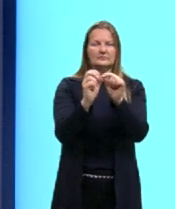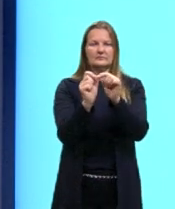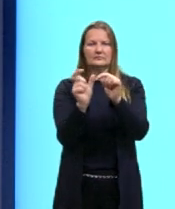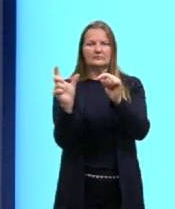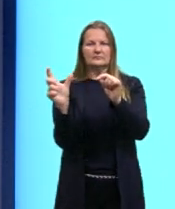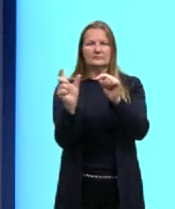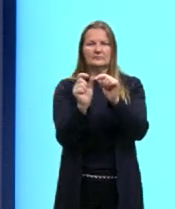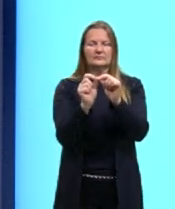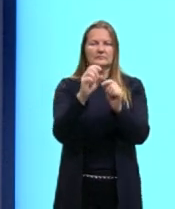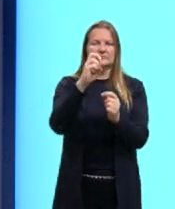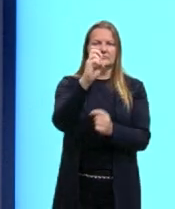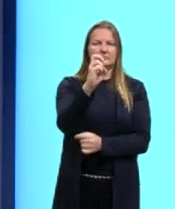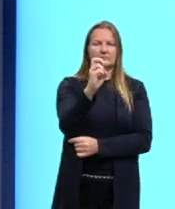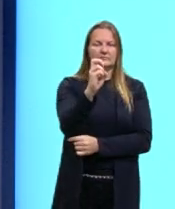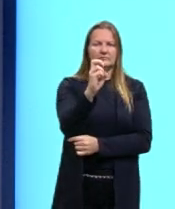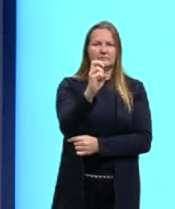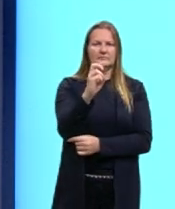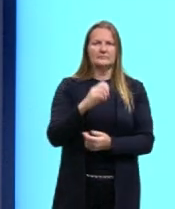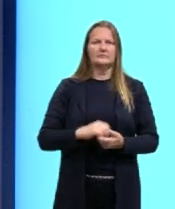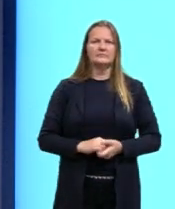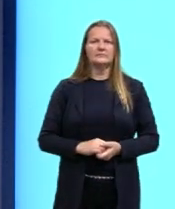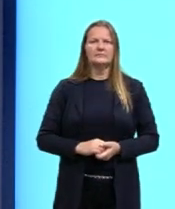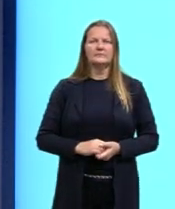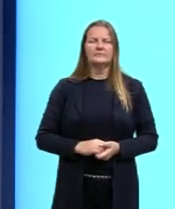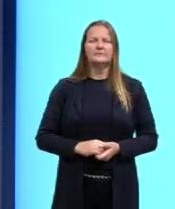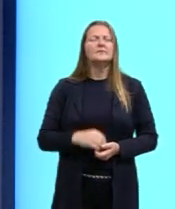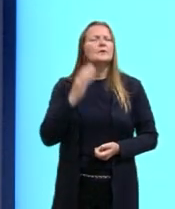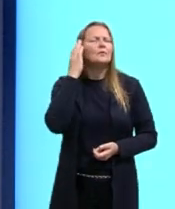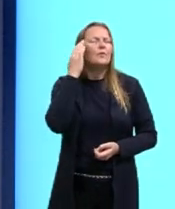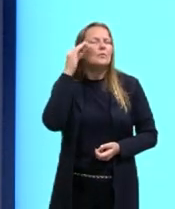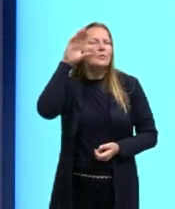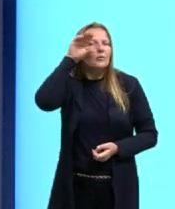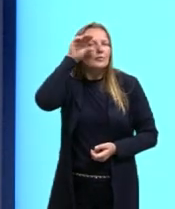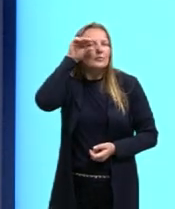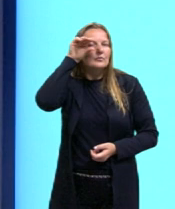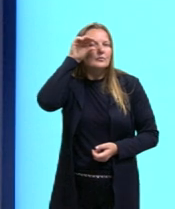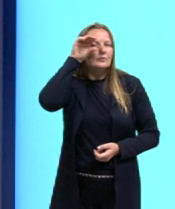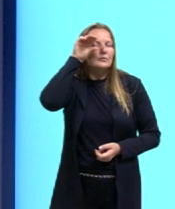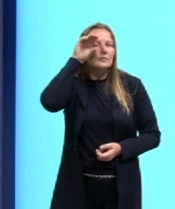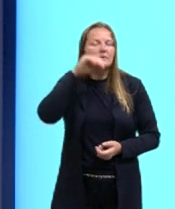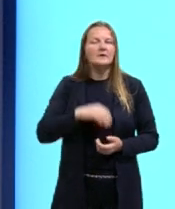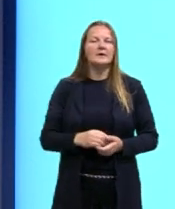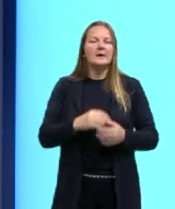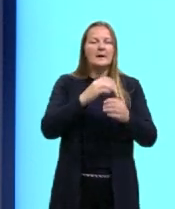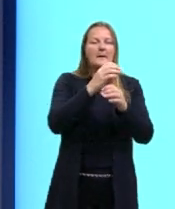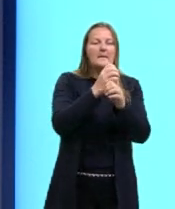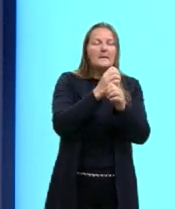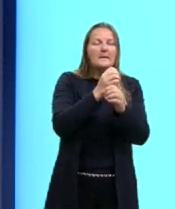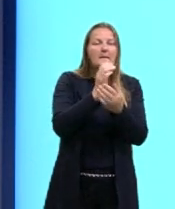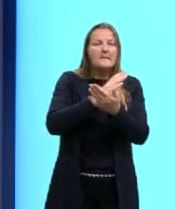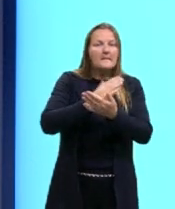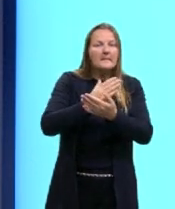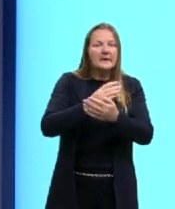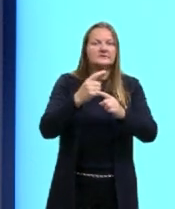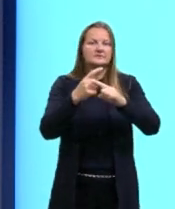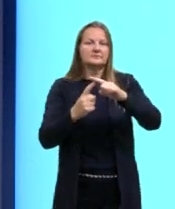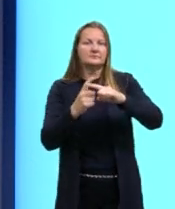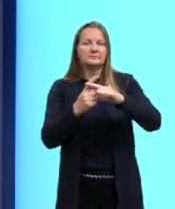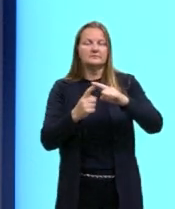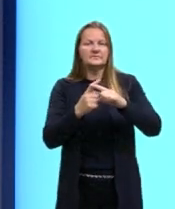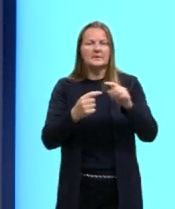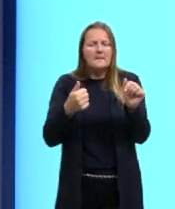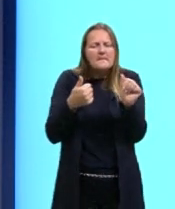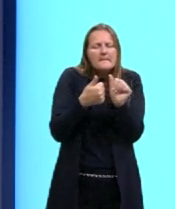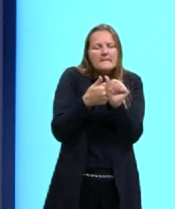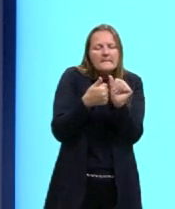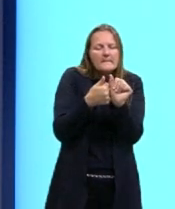5 O que que a gente consegue observar que a média e a mediana elas estão ali